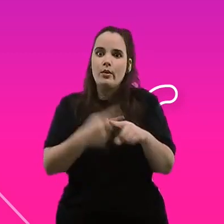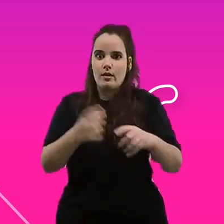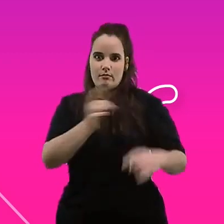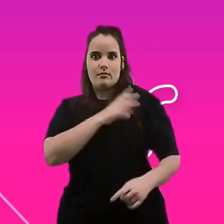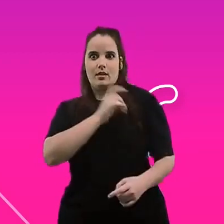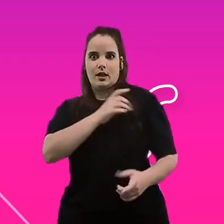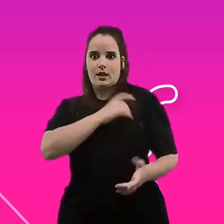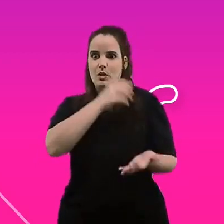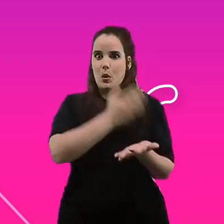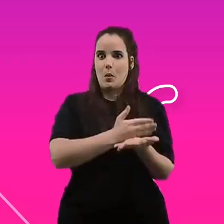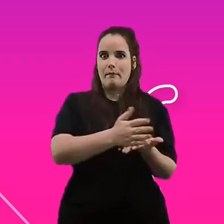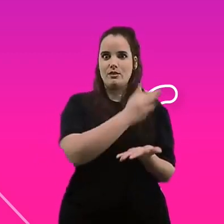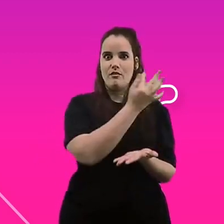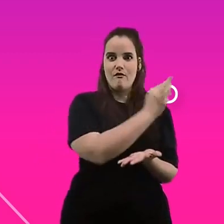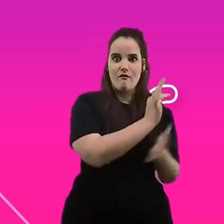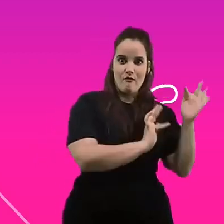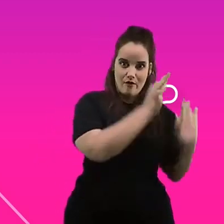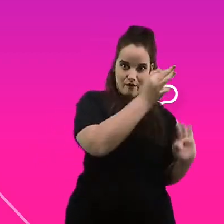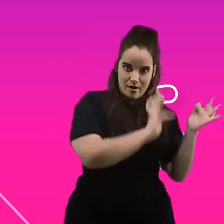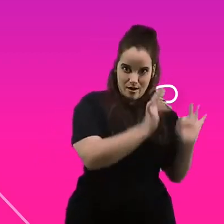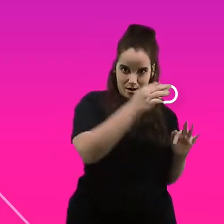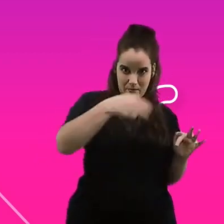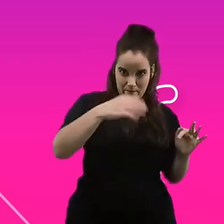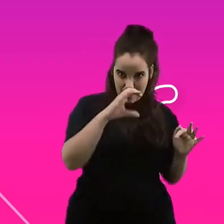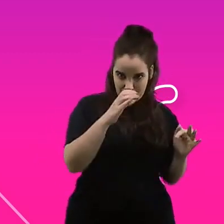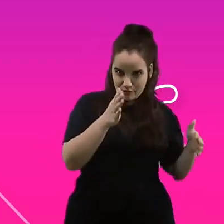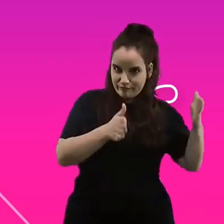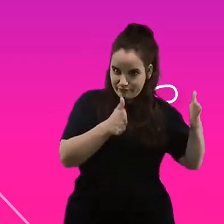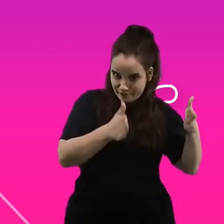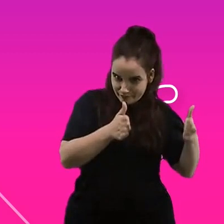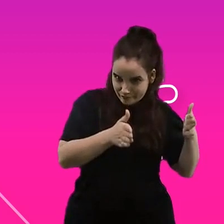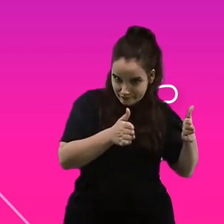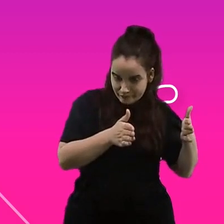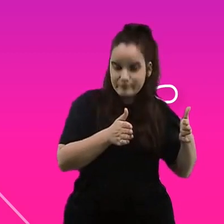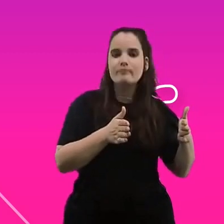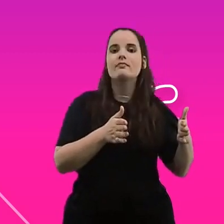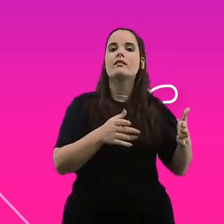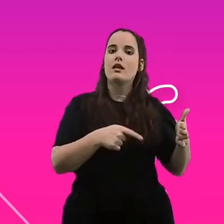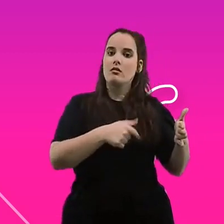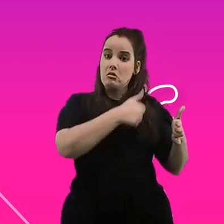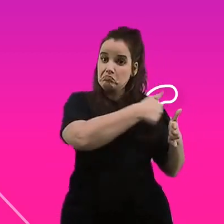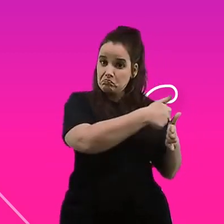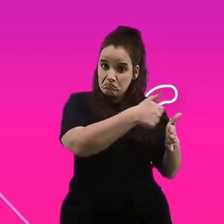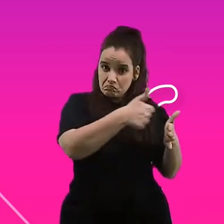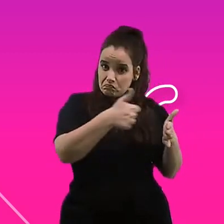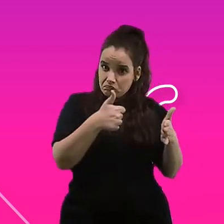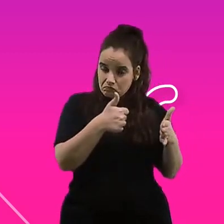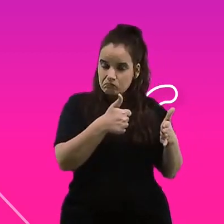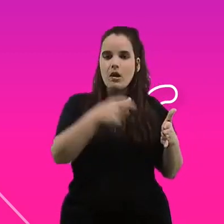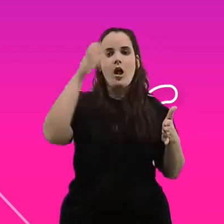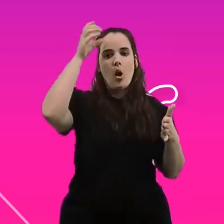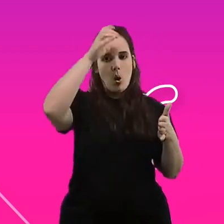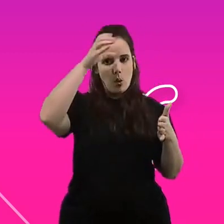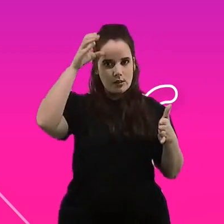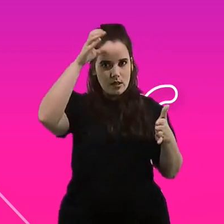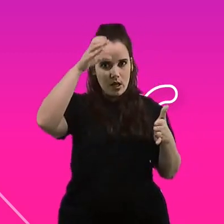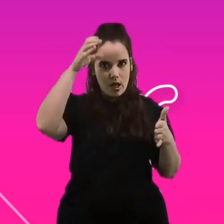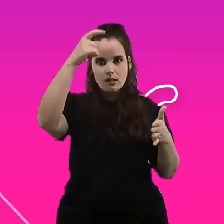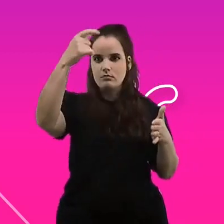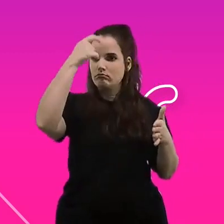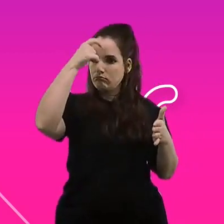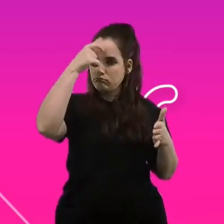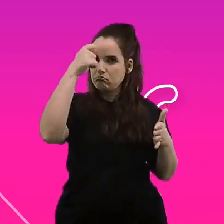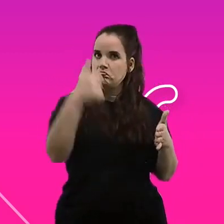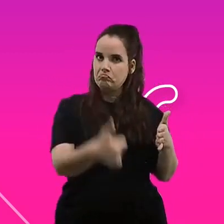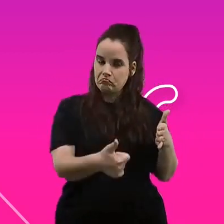segurança. E isso foi uma primeira etapa. Mas uma vez que elas se conscientizaram e que elas permaneceriam ali mais tempo,